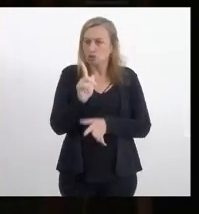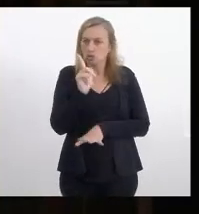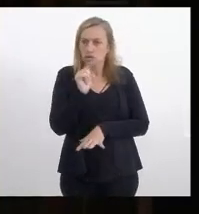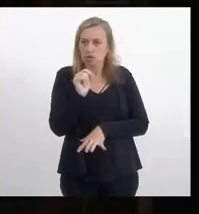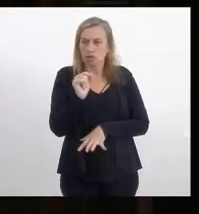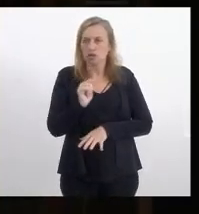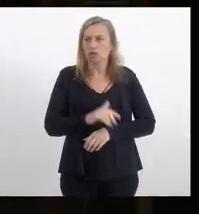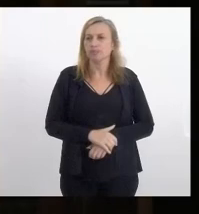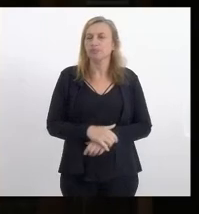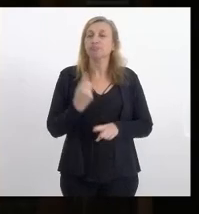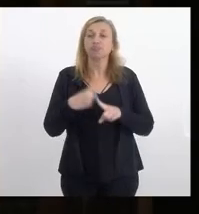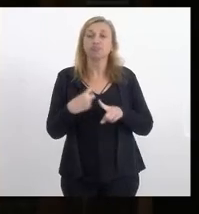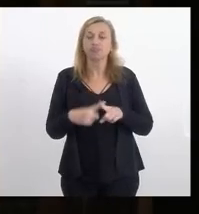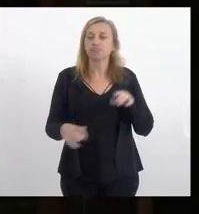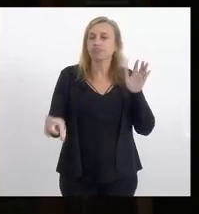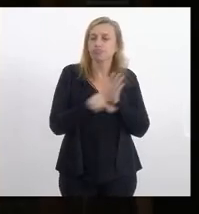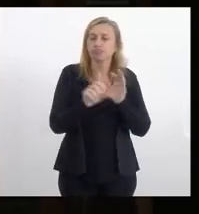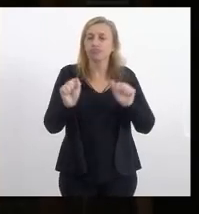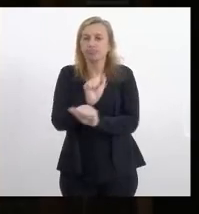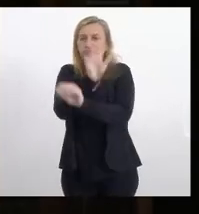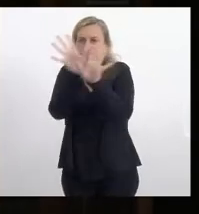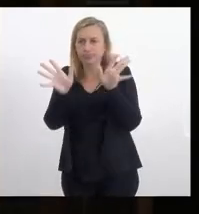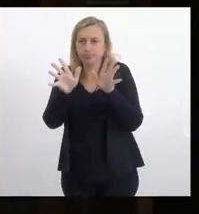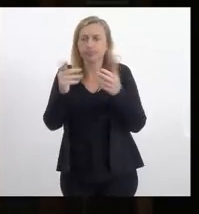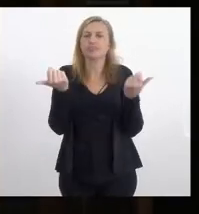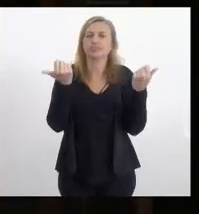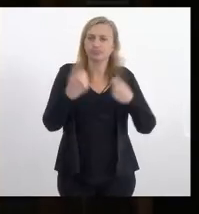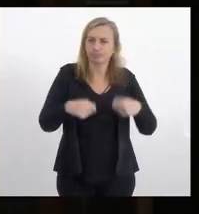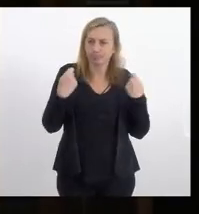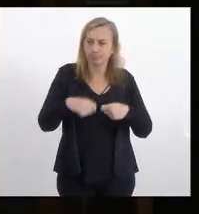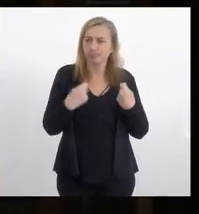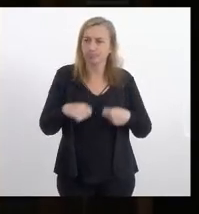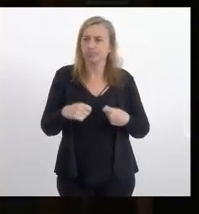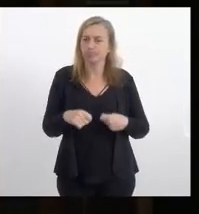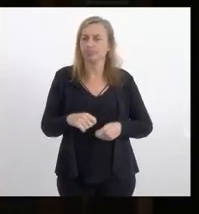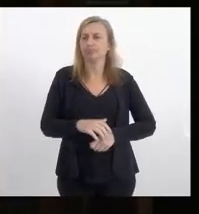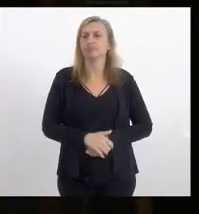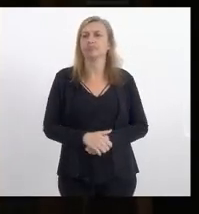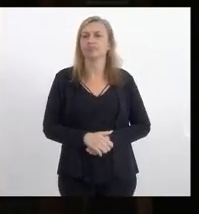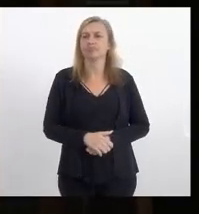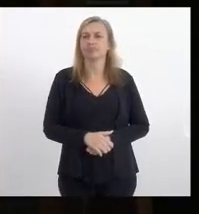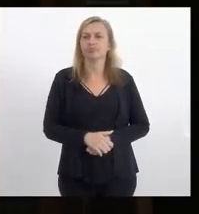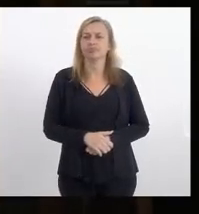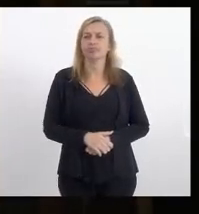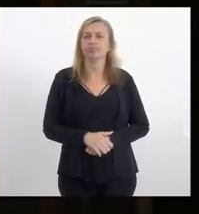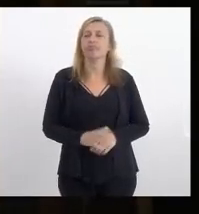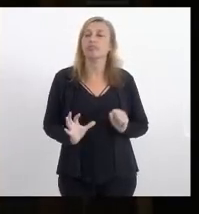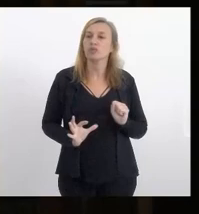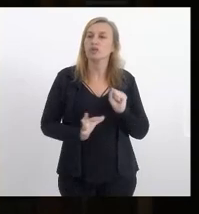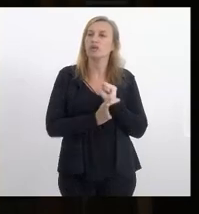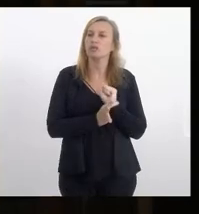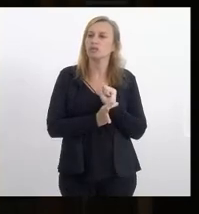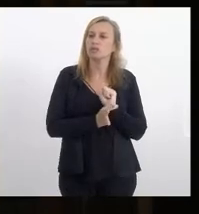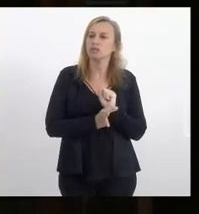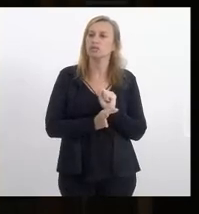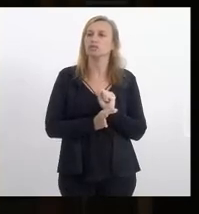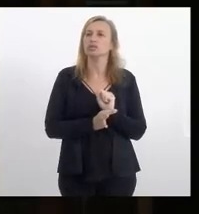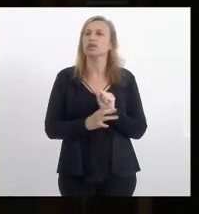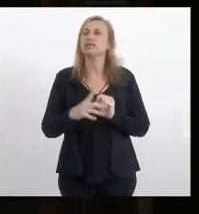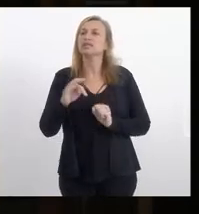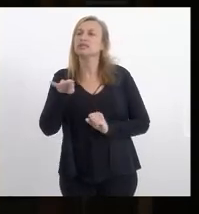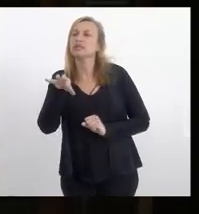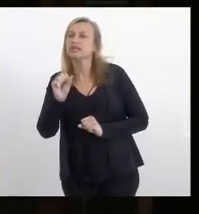pensionistas porque a lei A Clara é precisa e a concisa é assegurada a